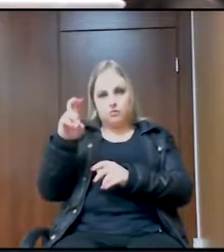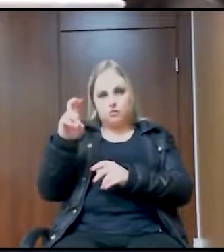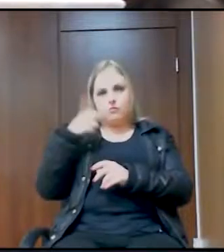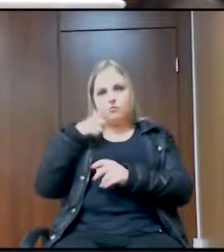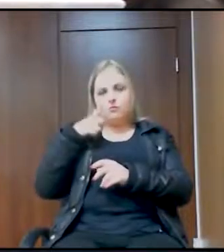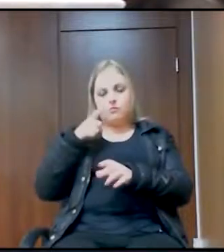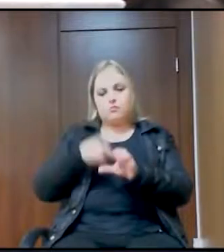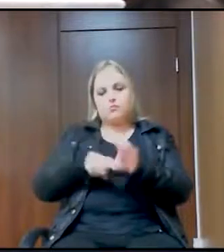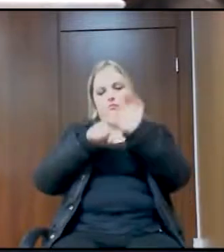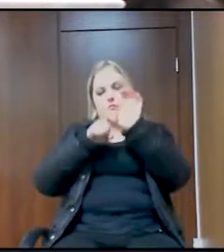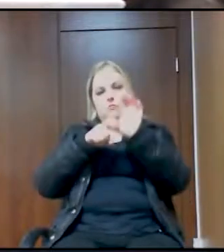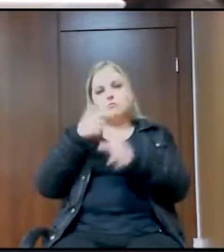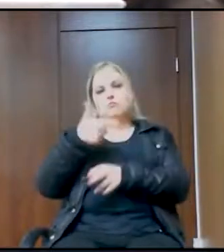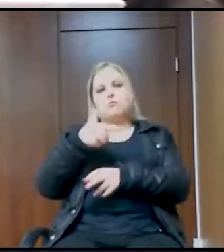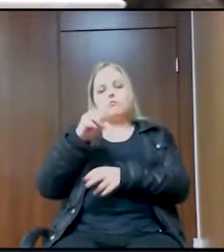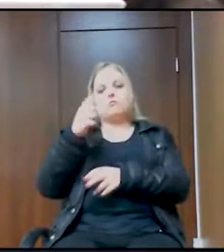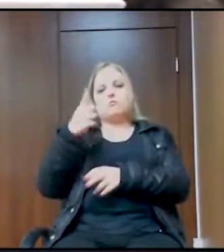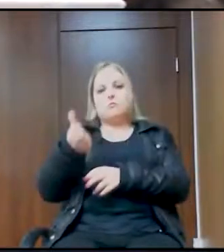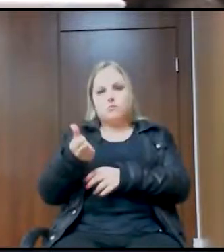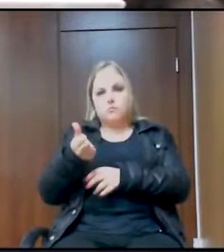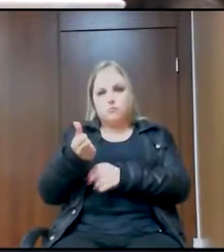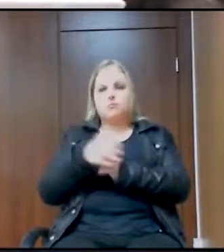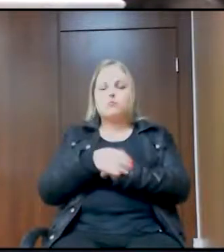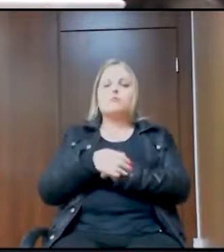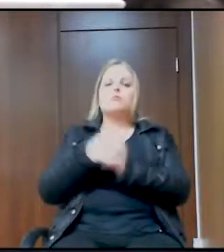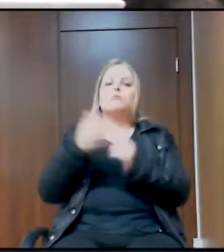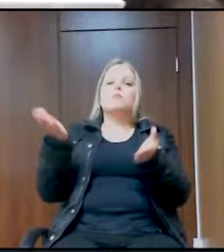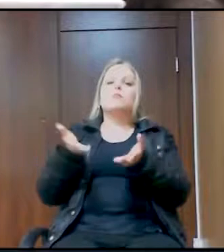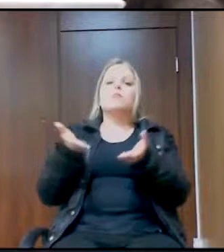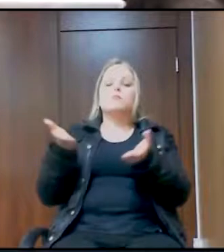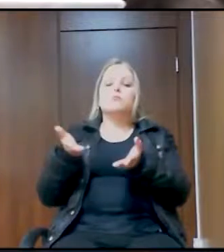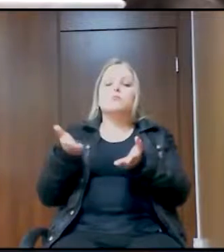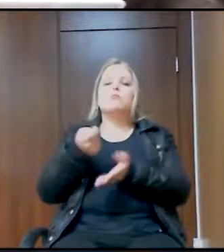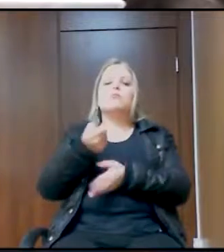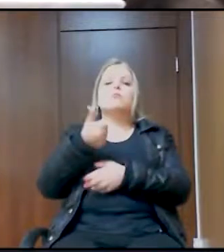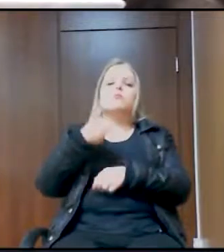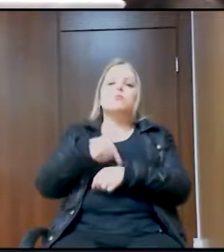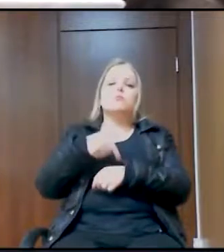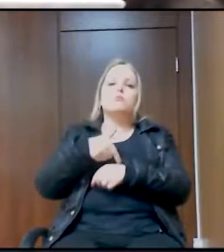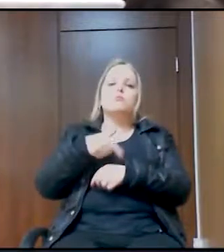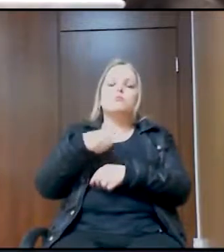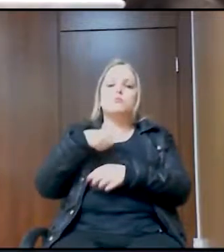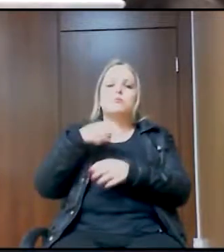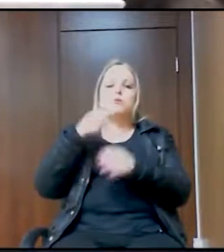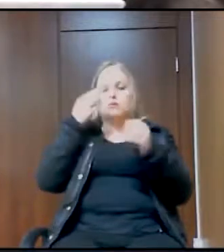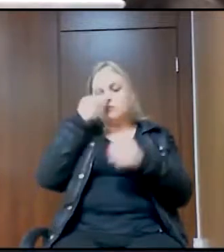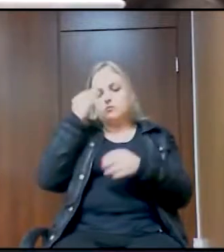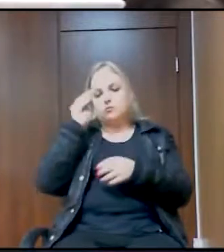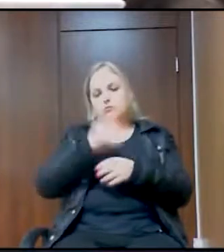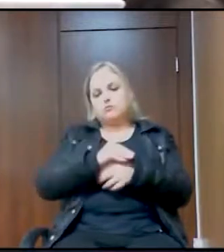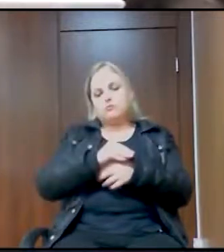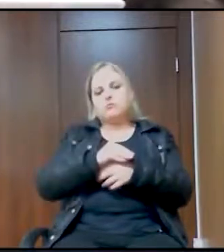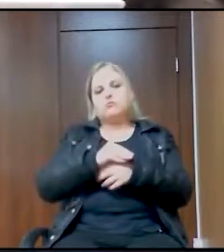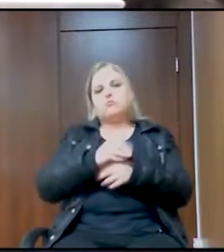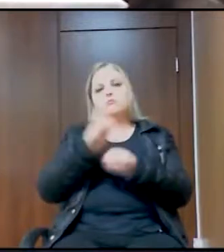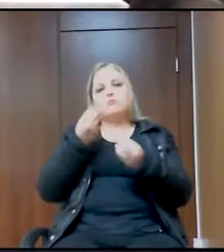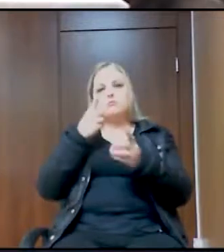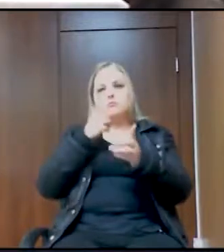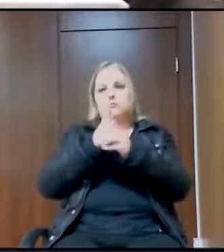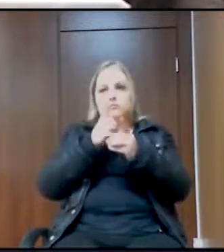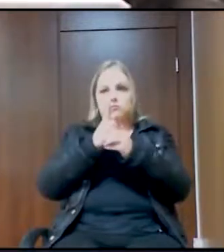né, existe desde 2016 e agora recentemente houve a exclusão, né, desse tipo de